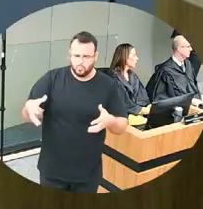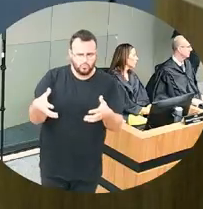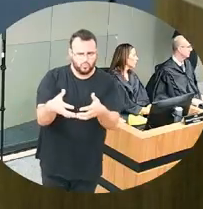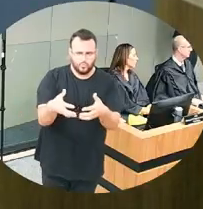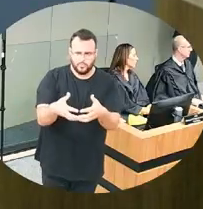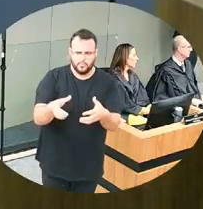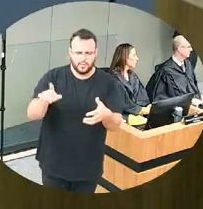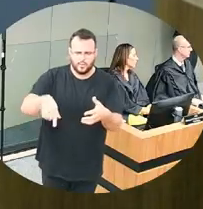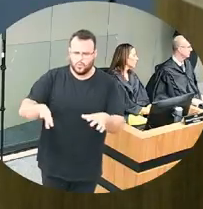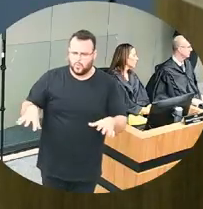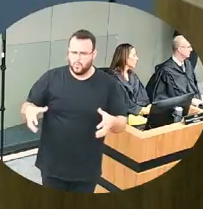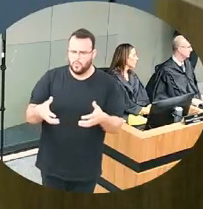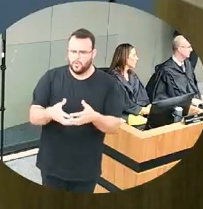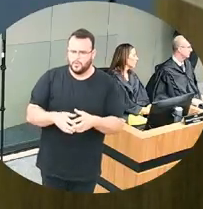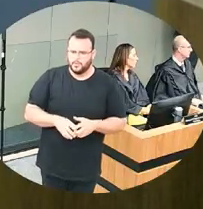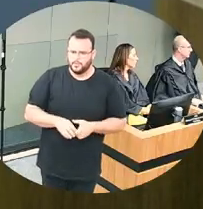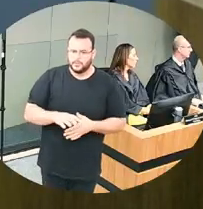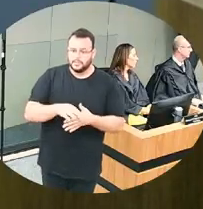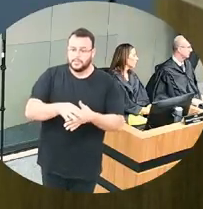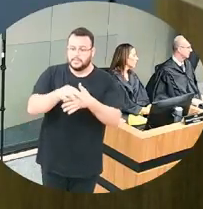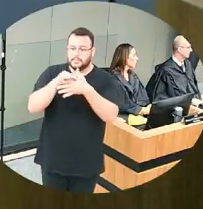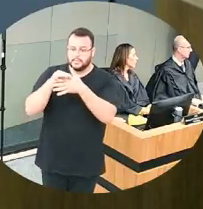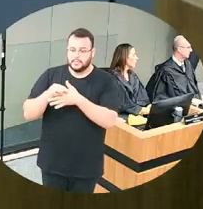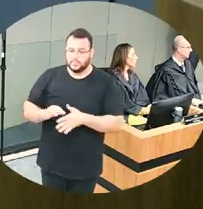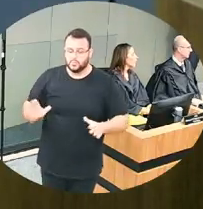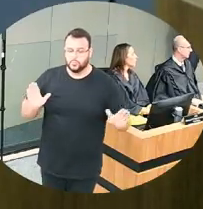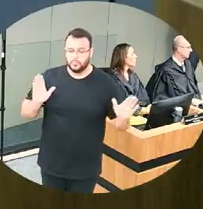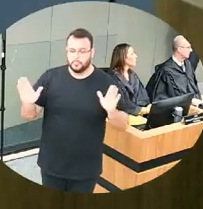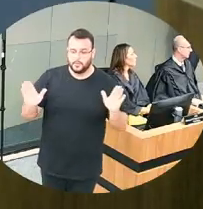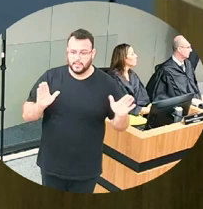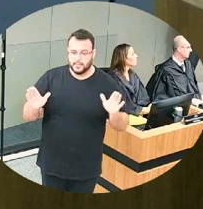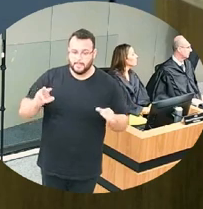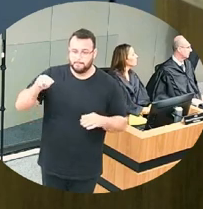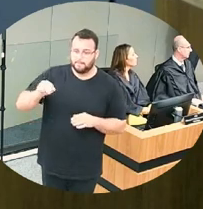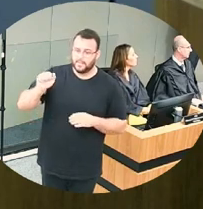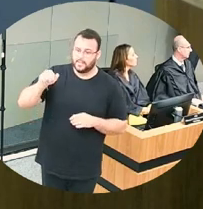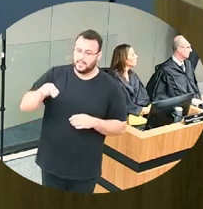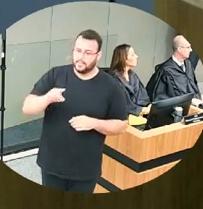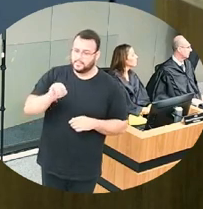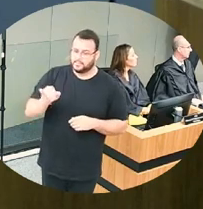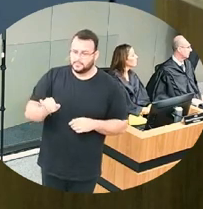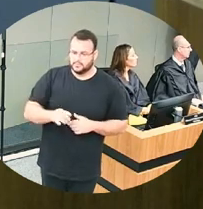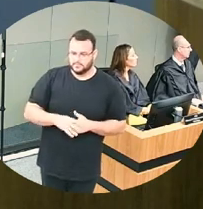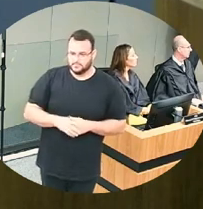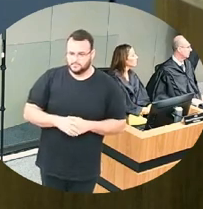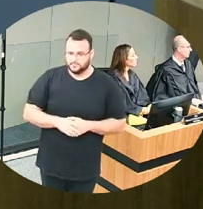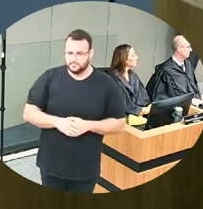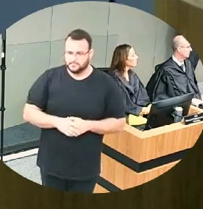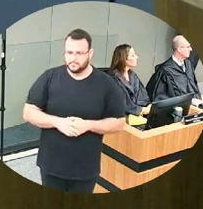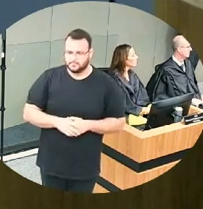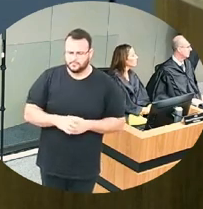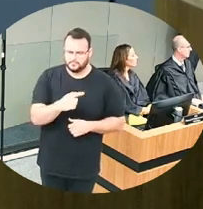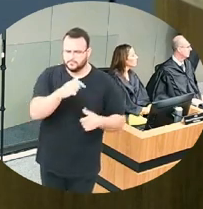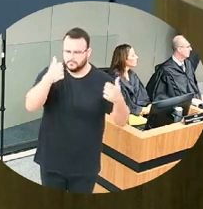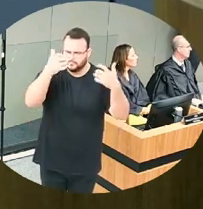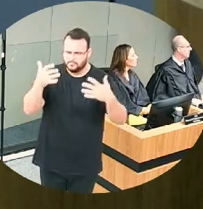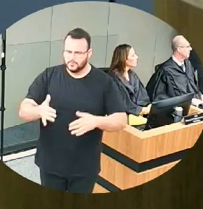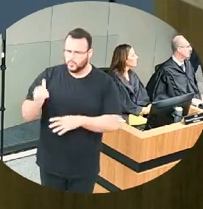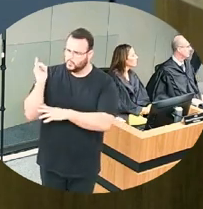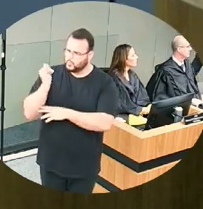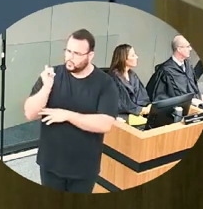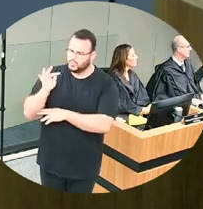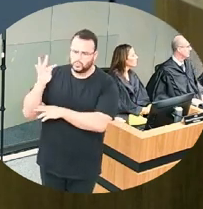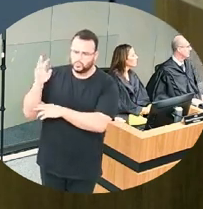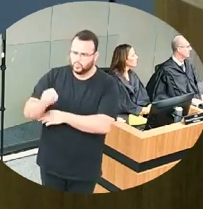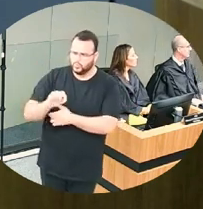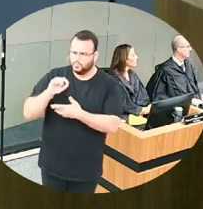é uma equipe que foi liderado pelo nosso Desembargador manzi e eu dele contando tudo que foi